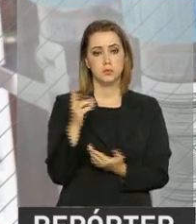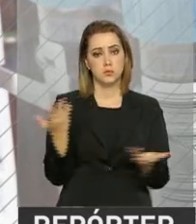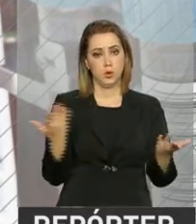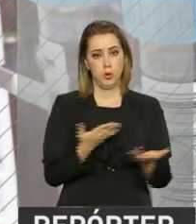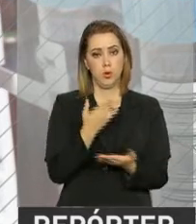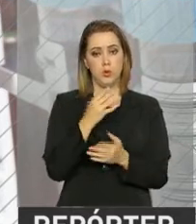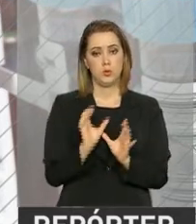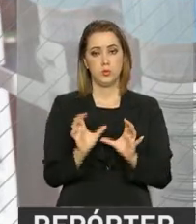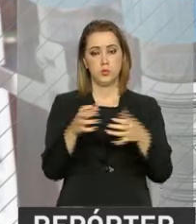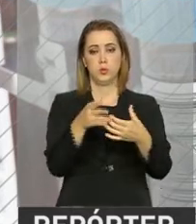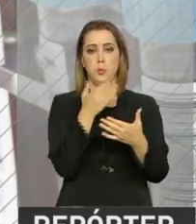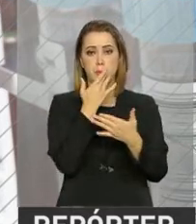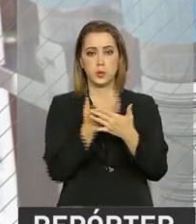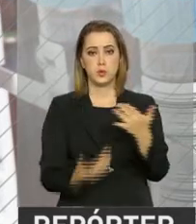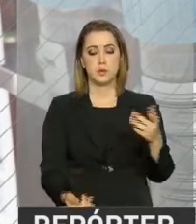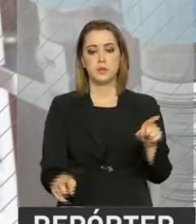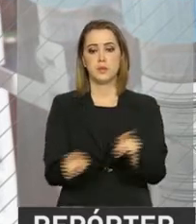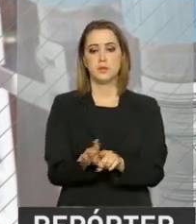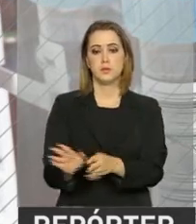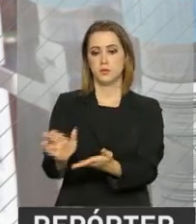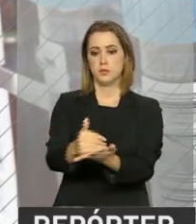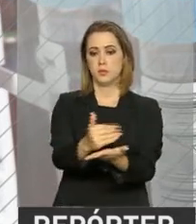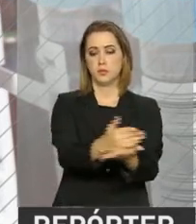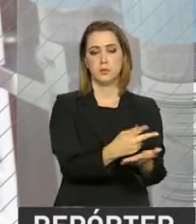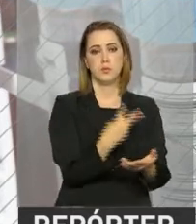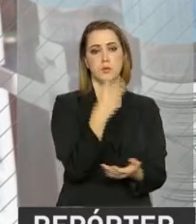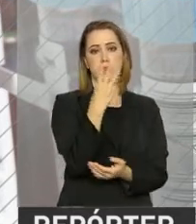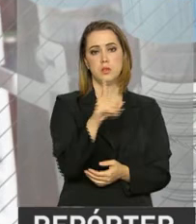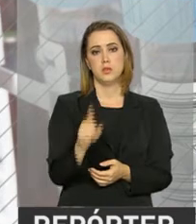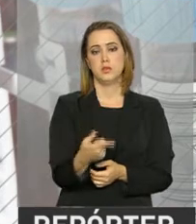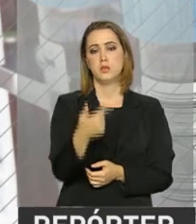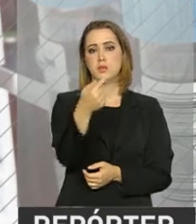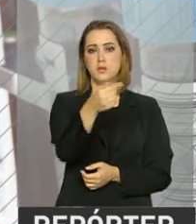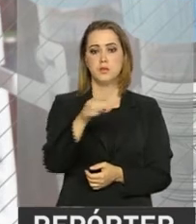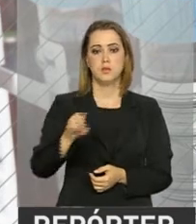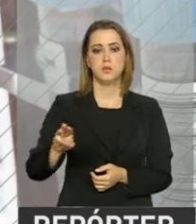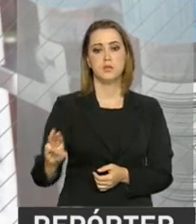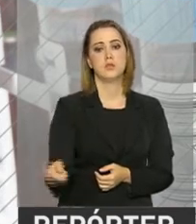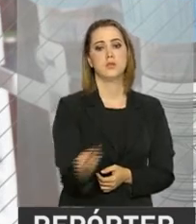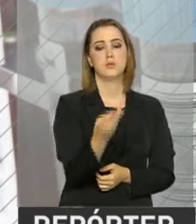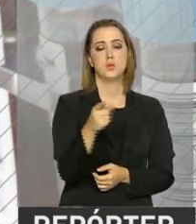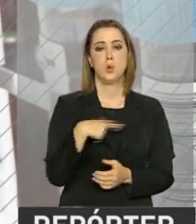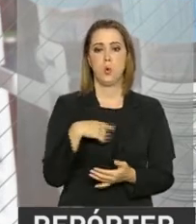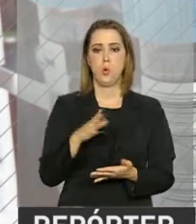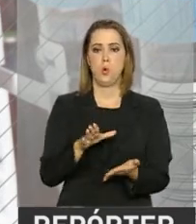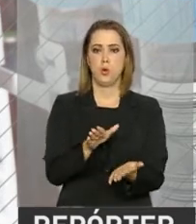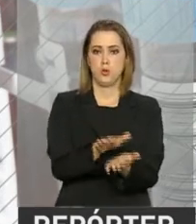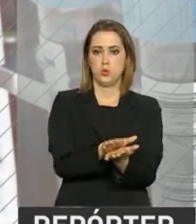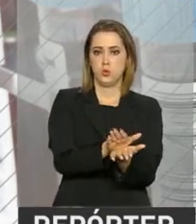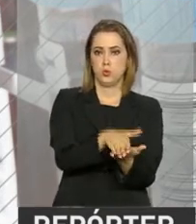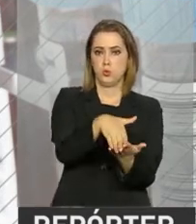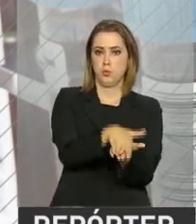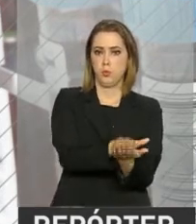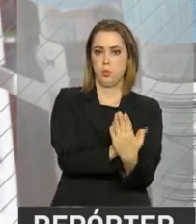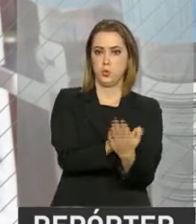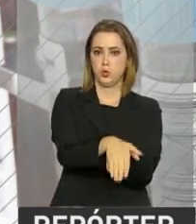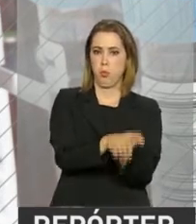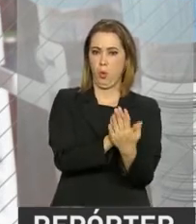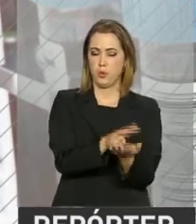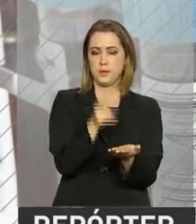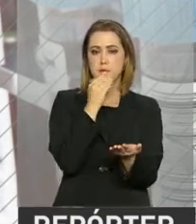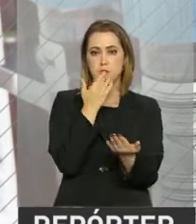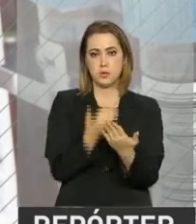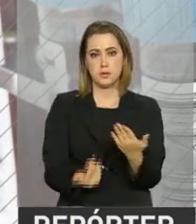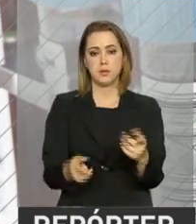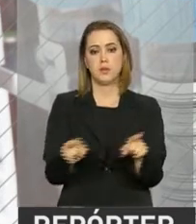de sangue foram coletadas 3 milhões e 700 mil bolsas de sangue podem doar pessoas entre 16